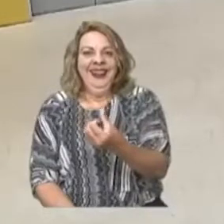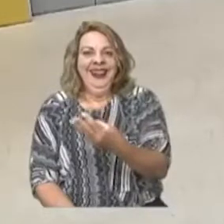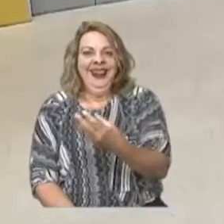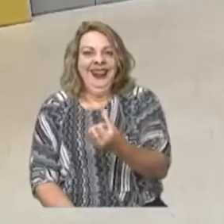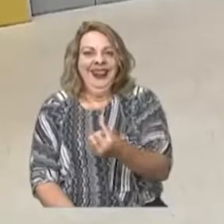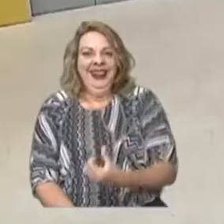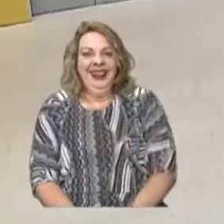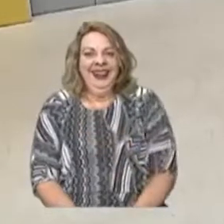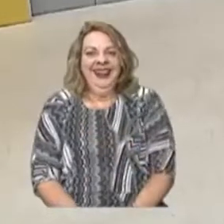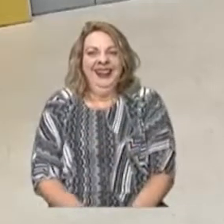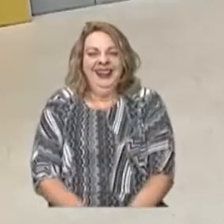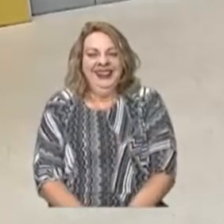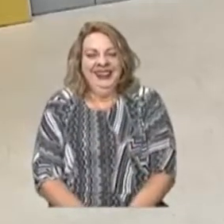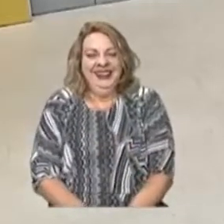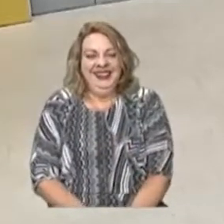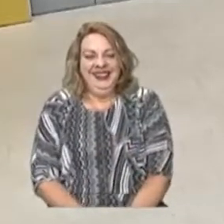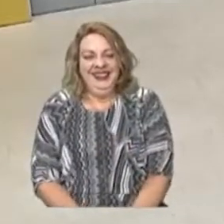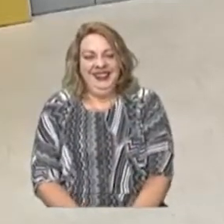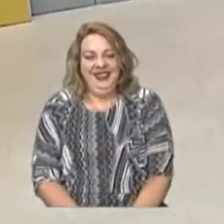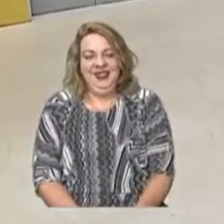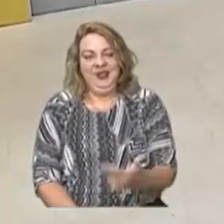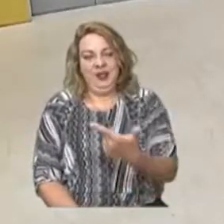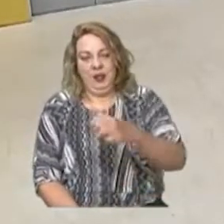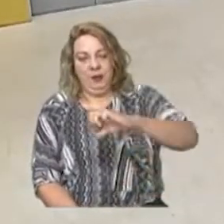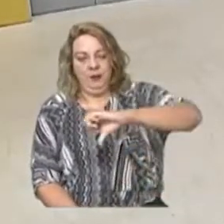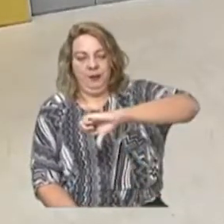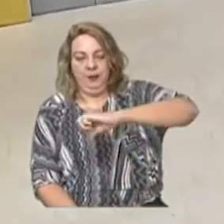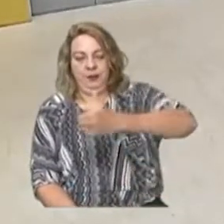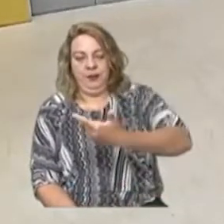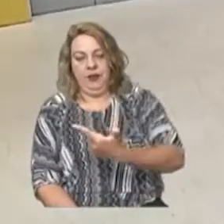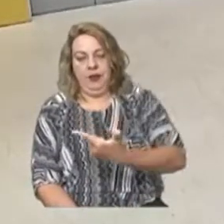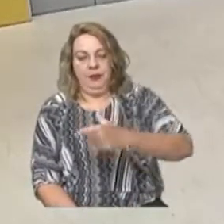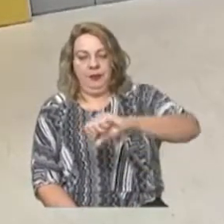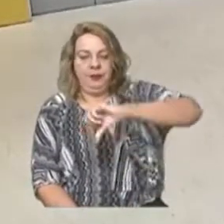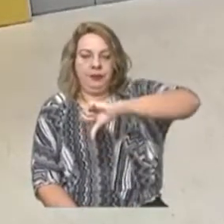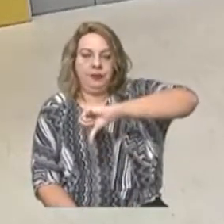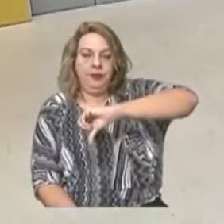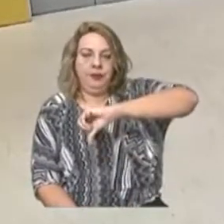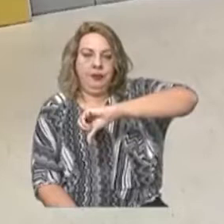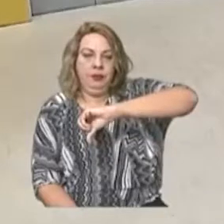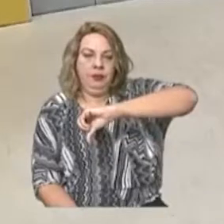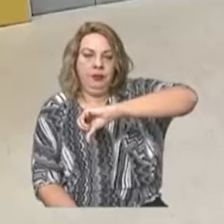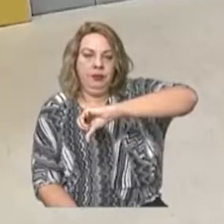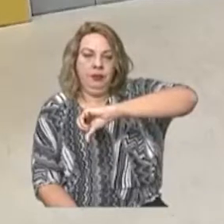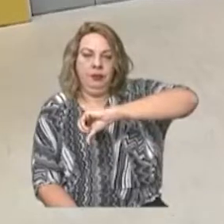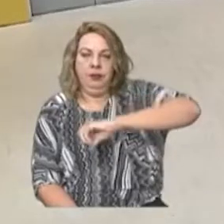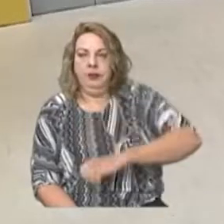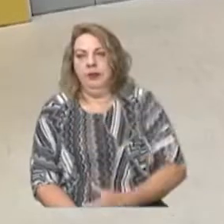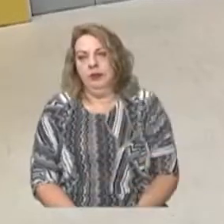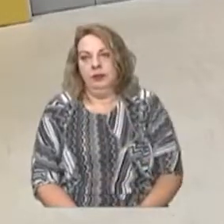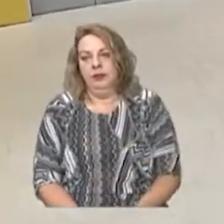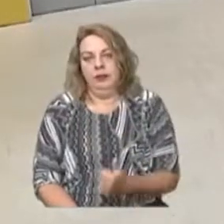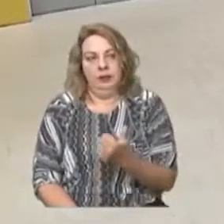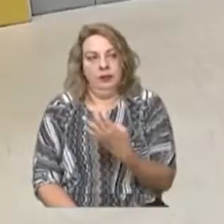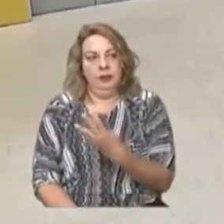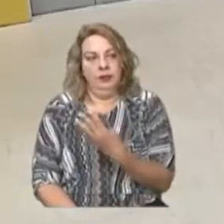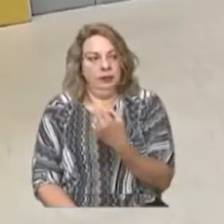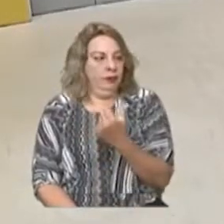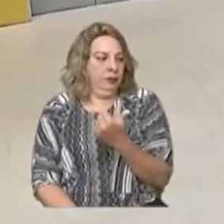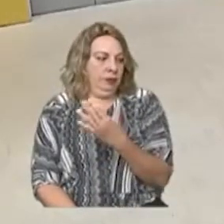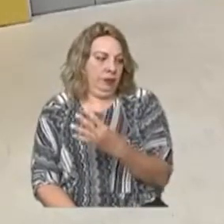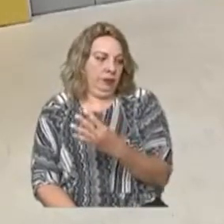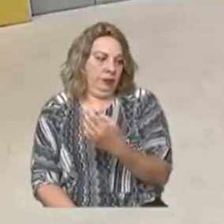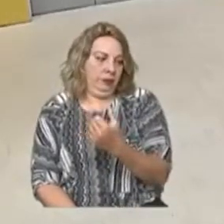36. 36. 29 agora. 29. 29. Sobe também número